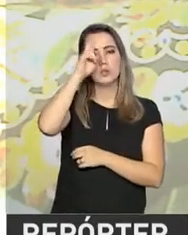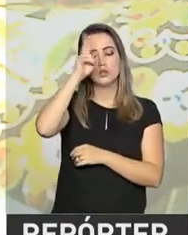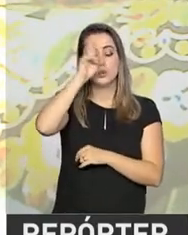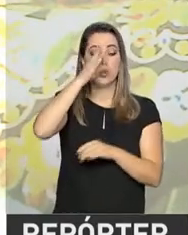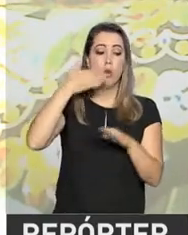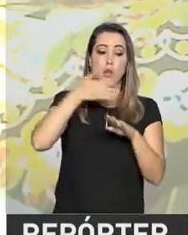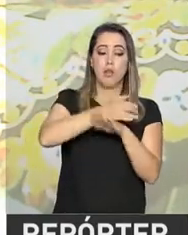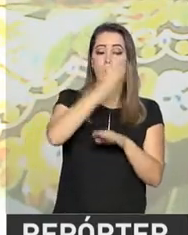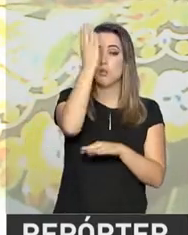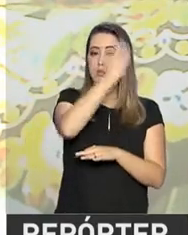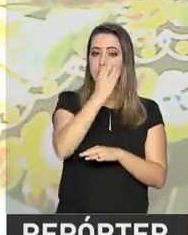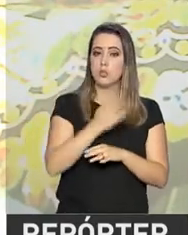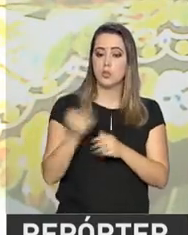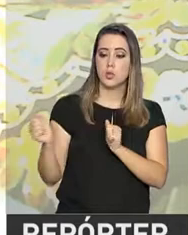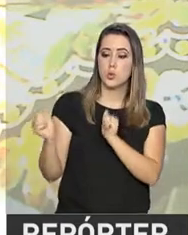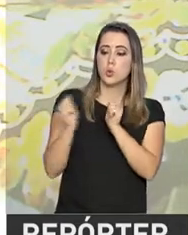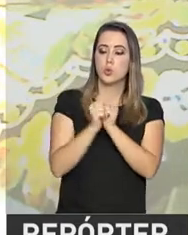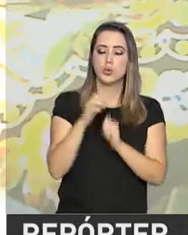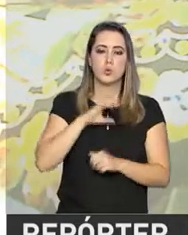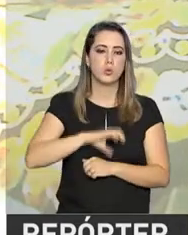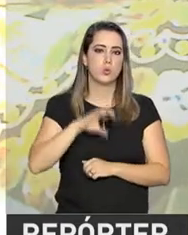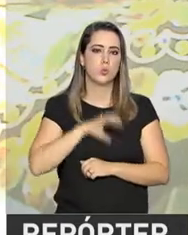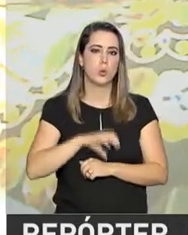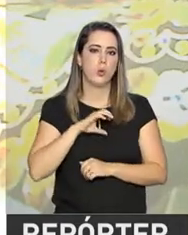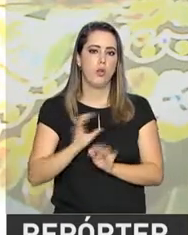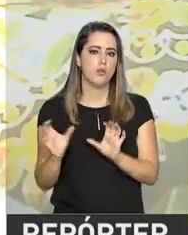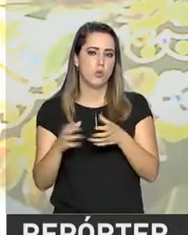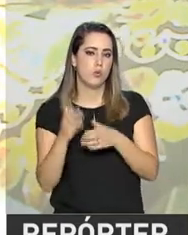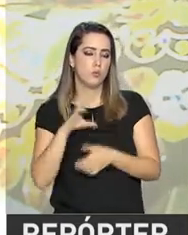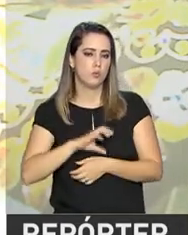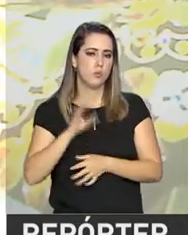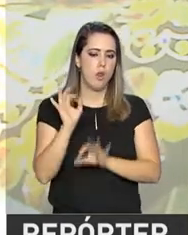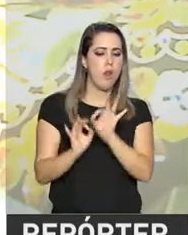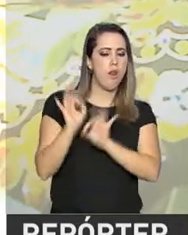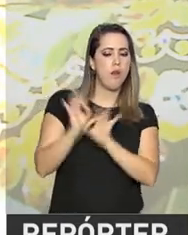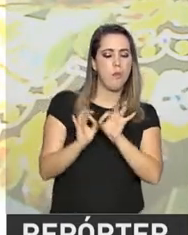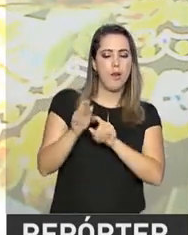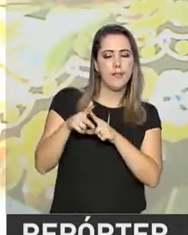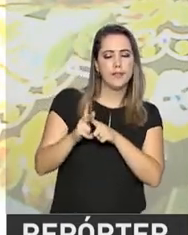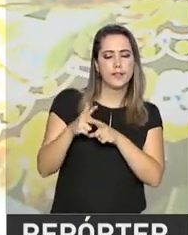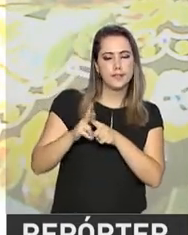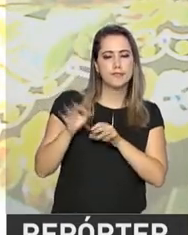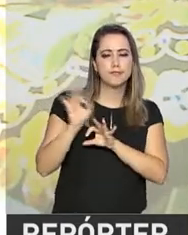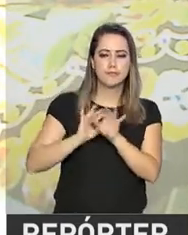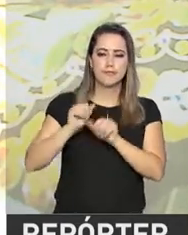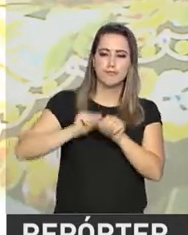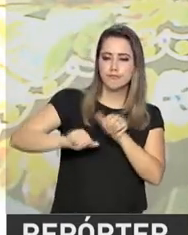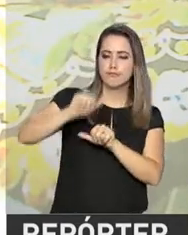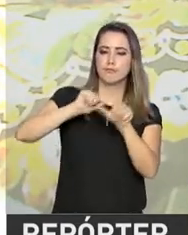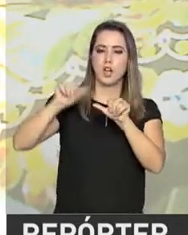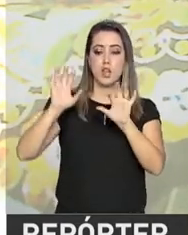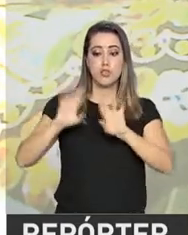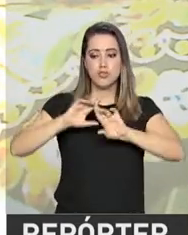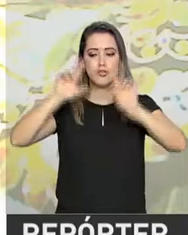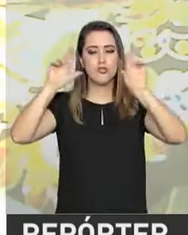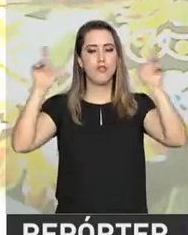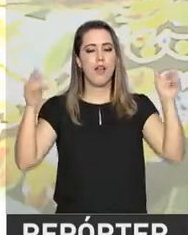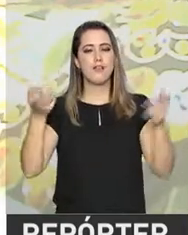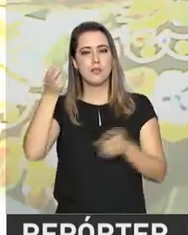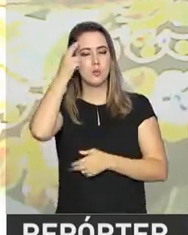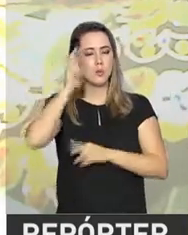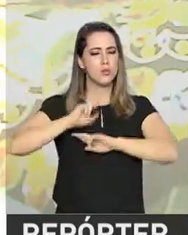uma coisa que vem com os portugueses e que é reelaborada, reinventada com essa miscigenação de diversas